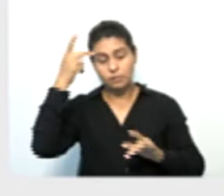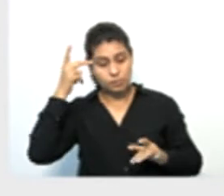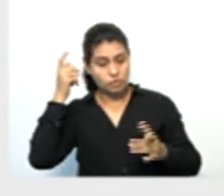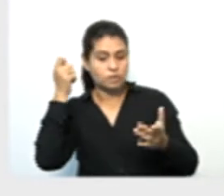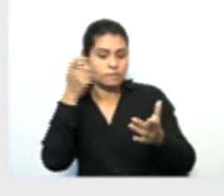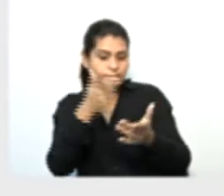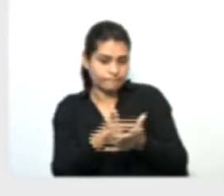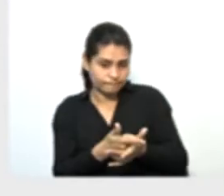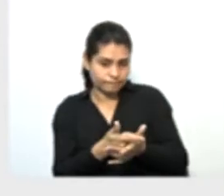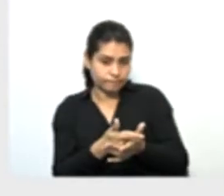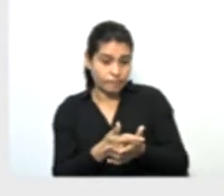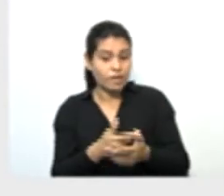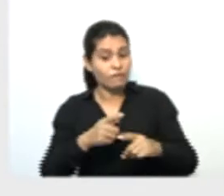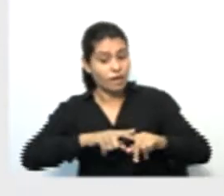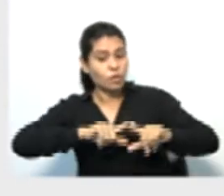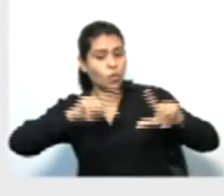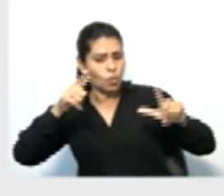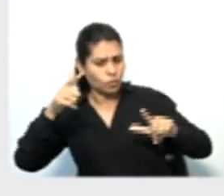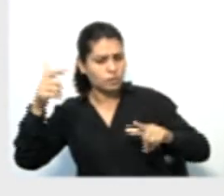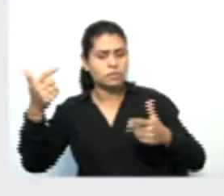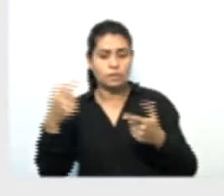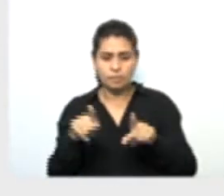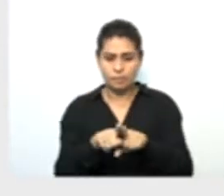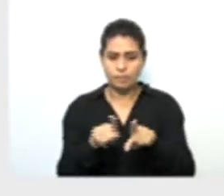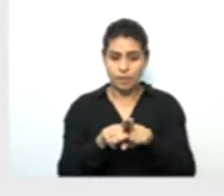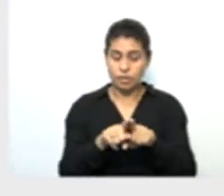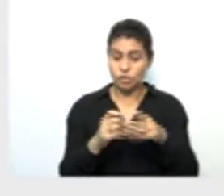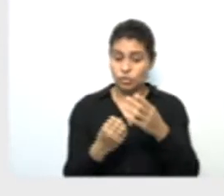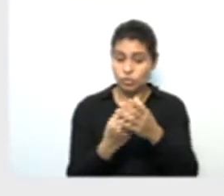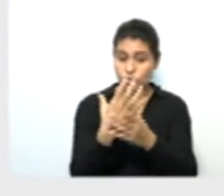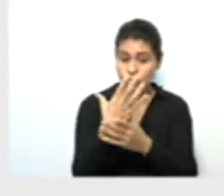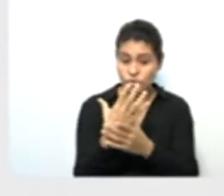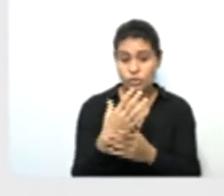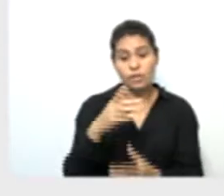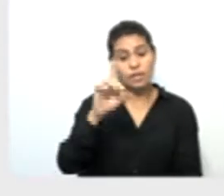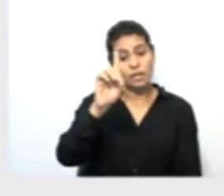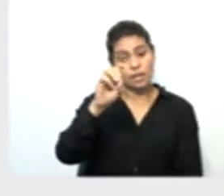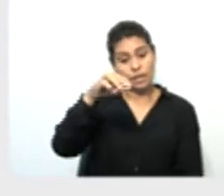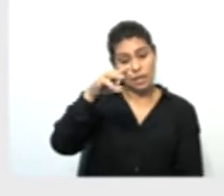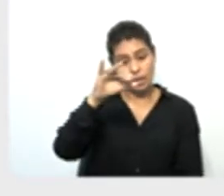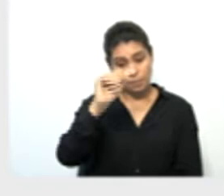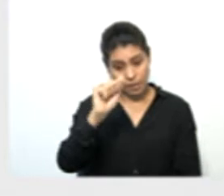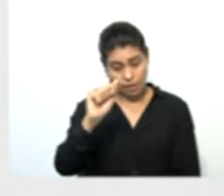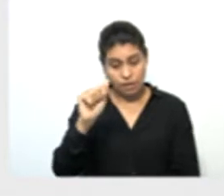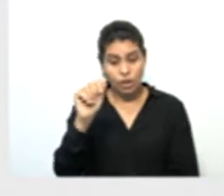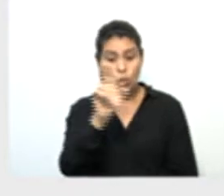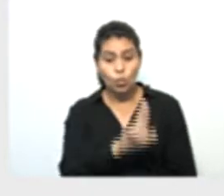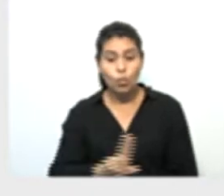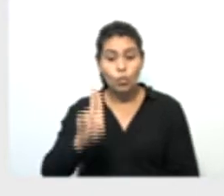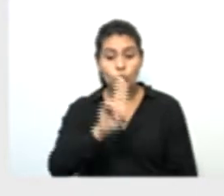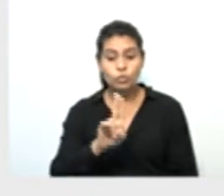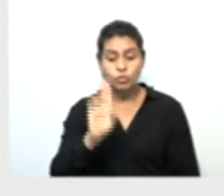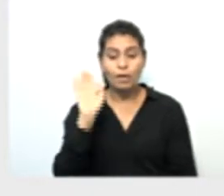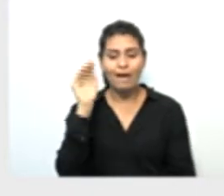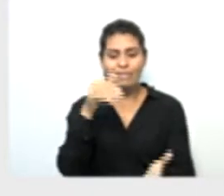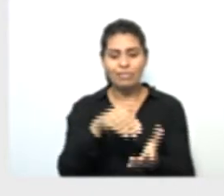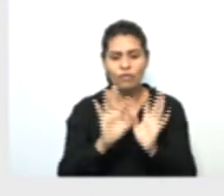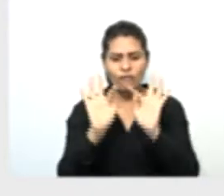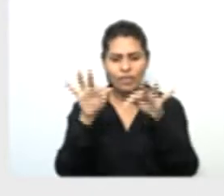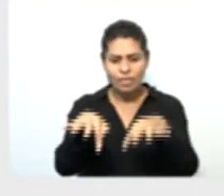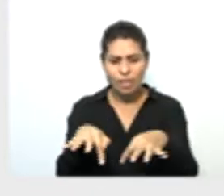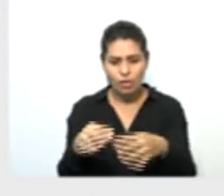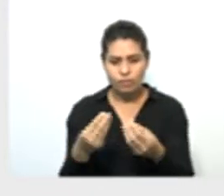de atividades fundamentais, que vão desde a geração de demanda, que é o consumo, até a entrega física